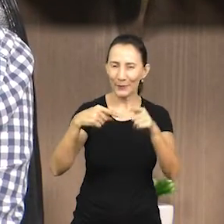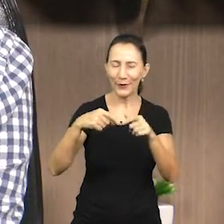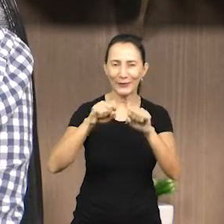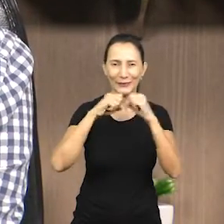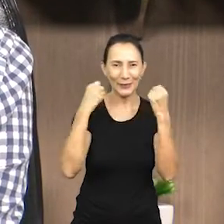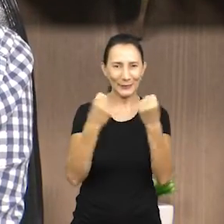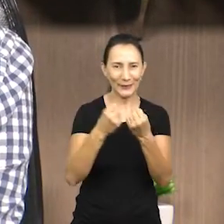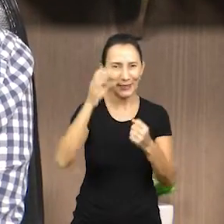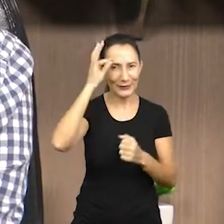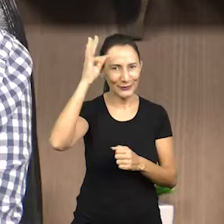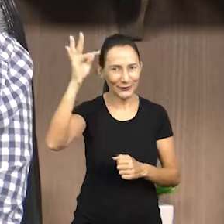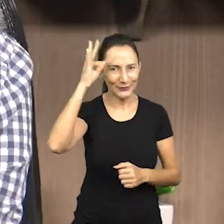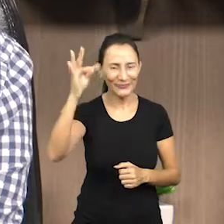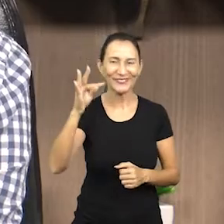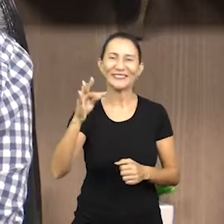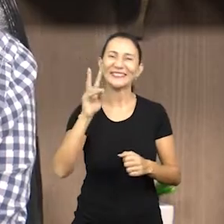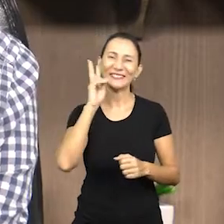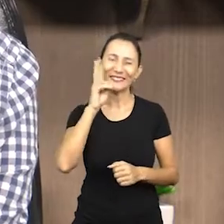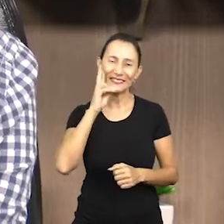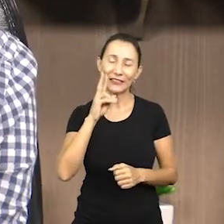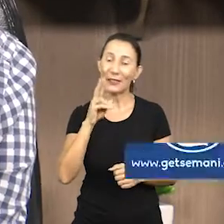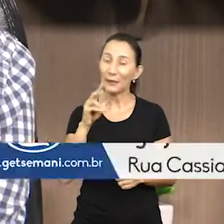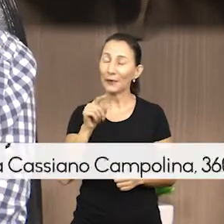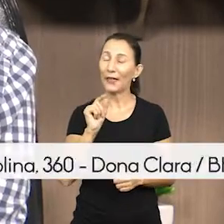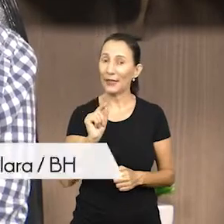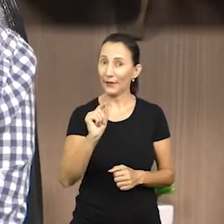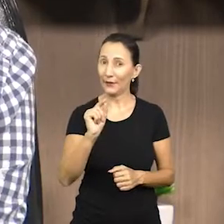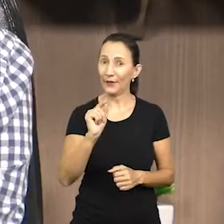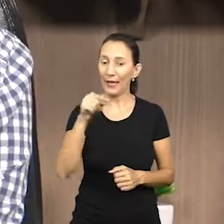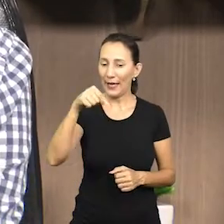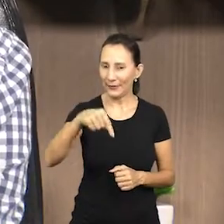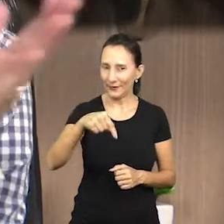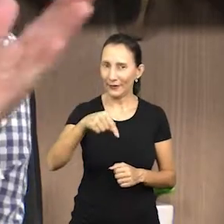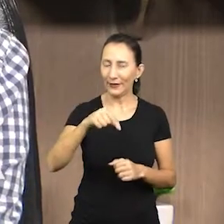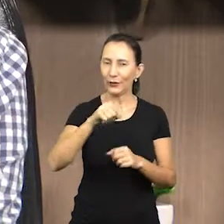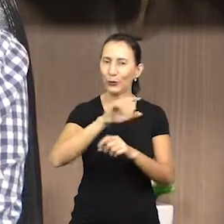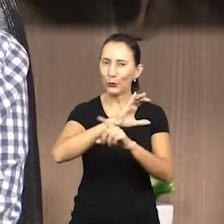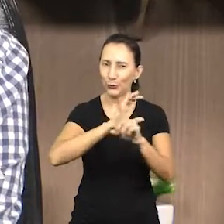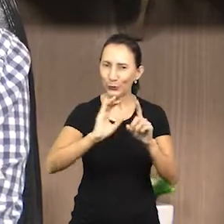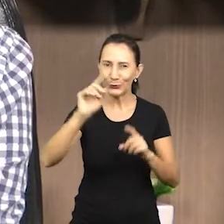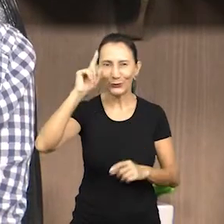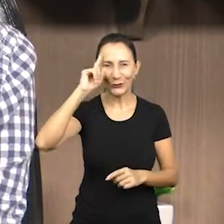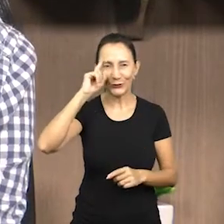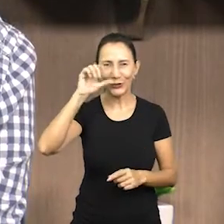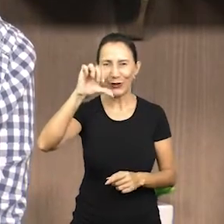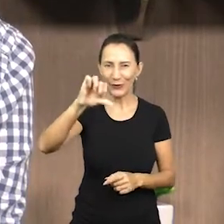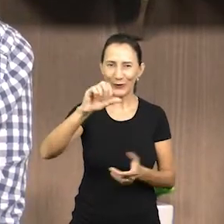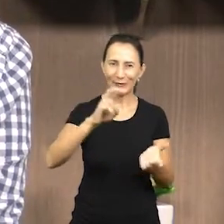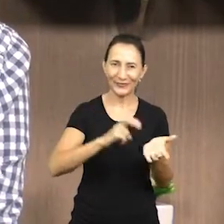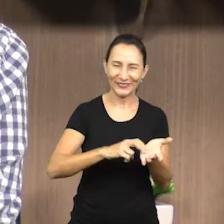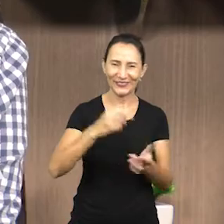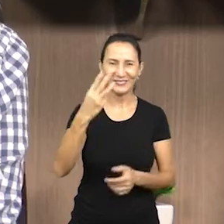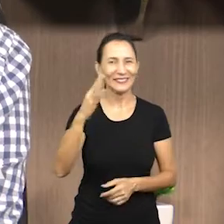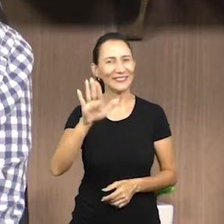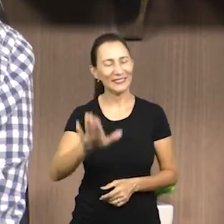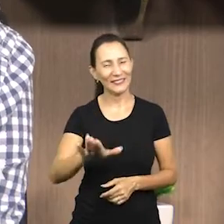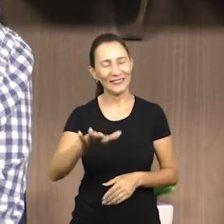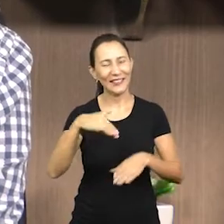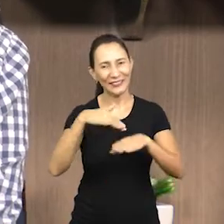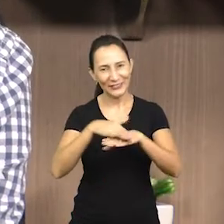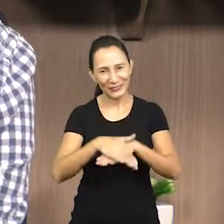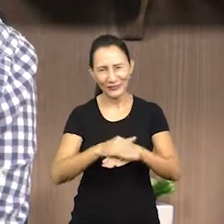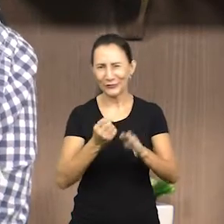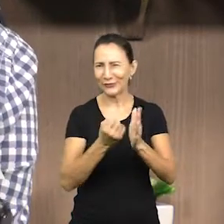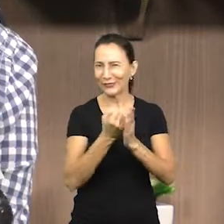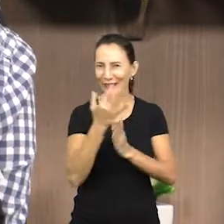Teológico Koinonia. Lembrando que temos cultos todos os dias às 9 da manhã. Todos os dias às 15 horas